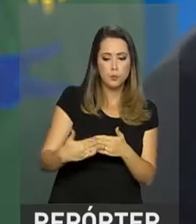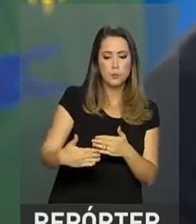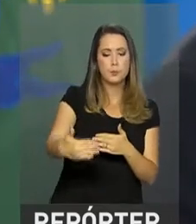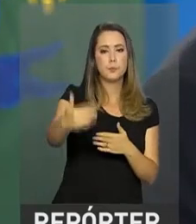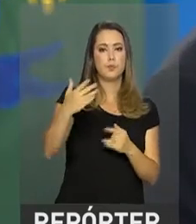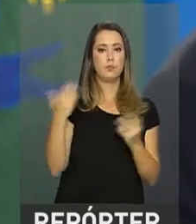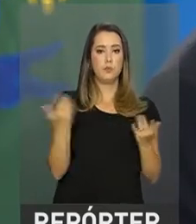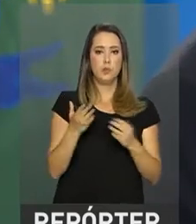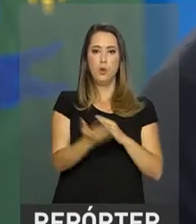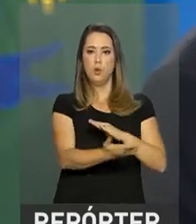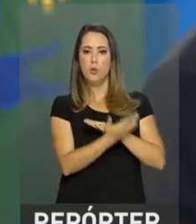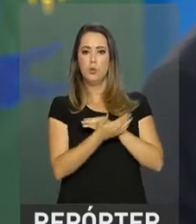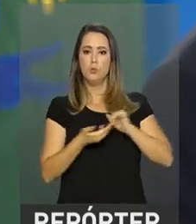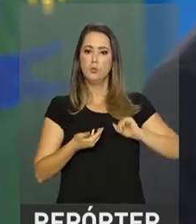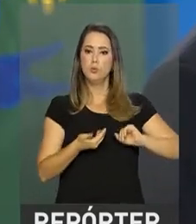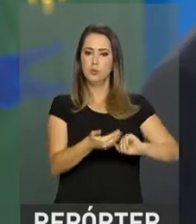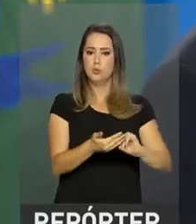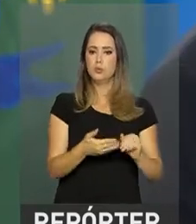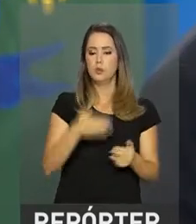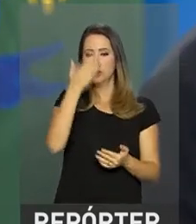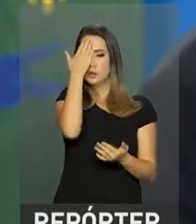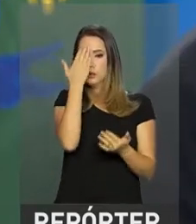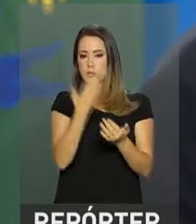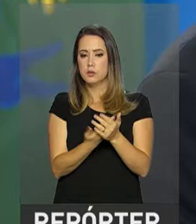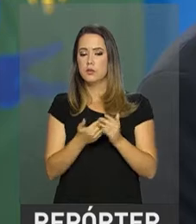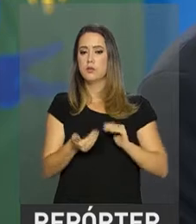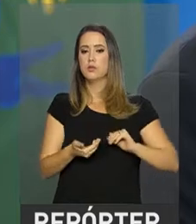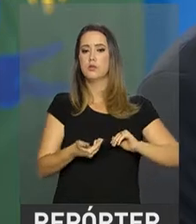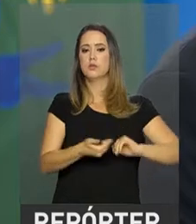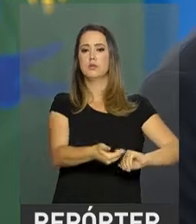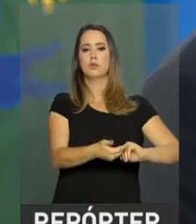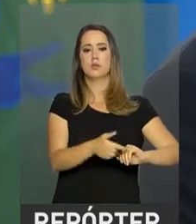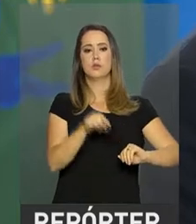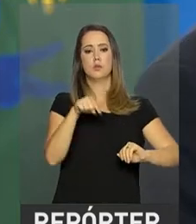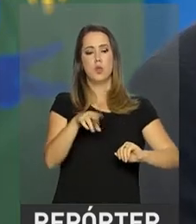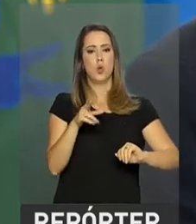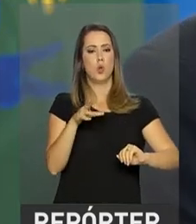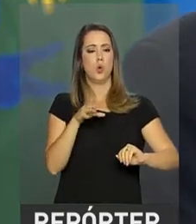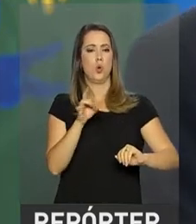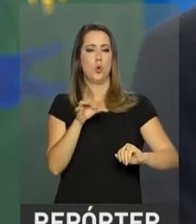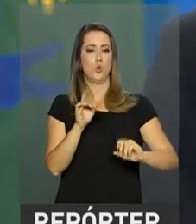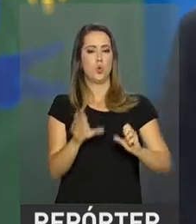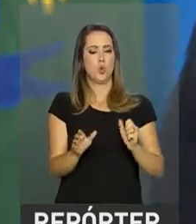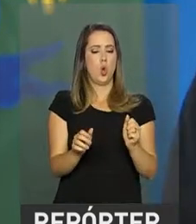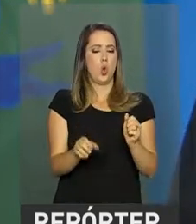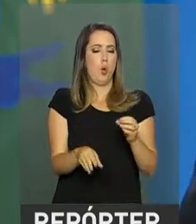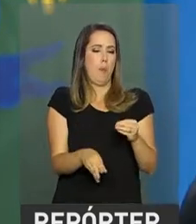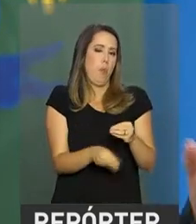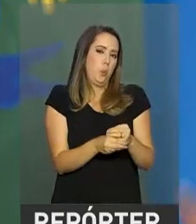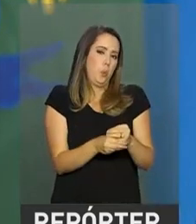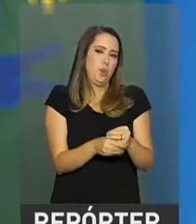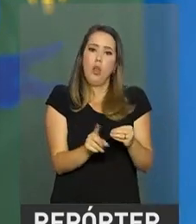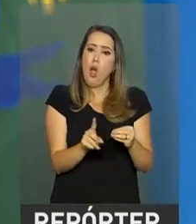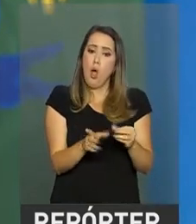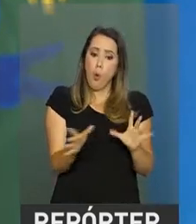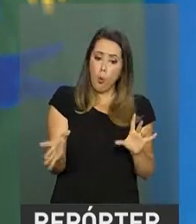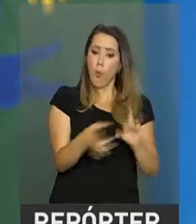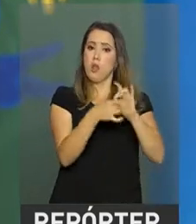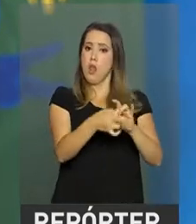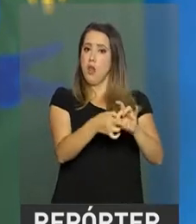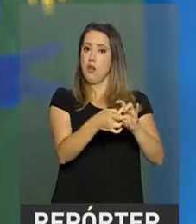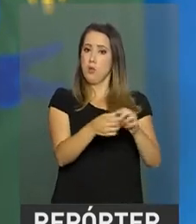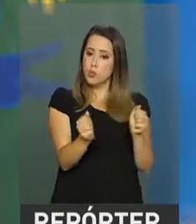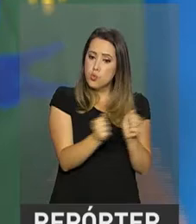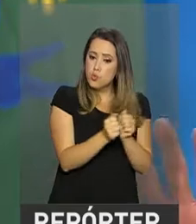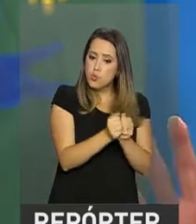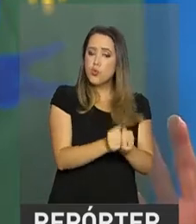auxílio do congresso nacional na convicção de que o congresso não é um apêndice do executivo mas ao contrário é um parceiro do poder